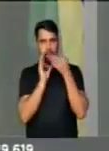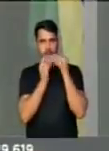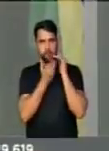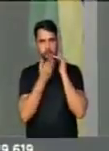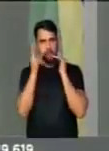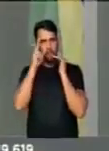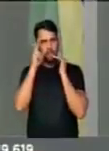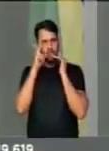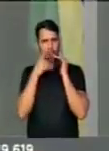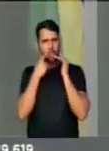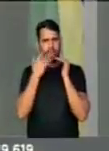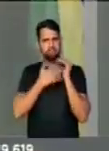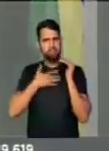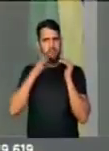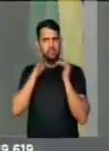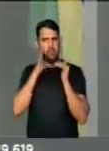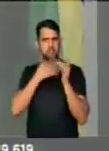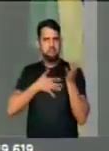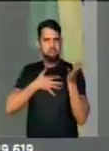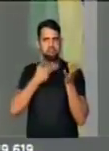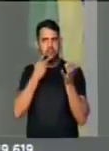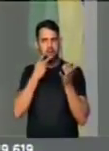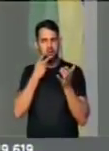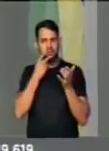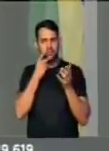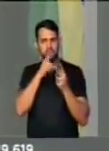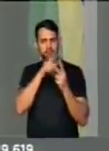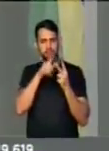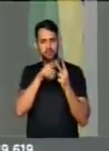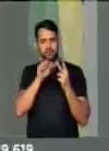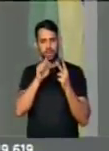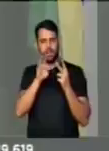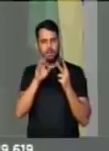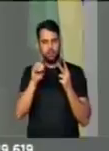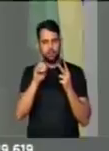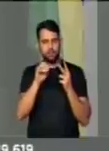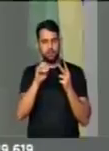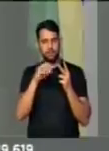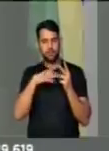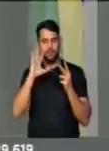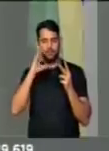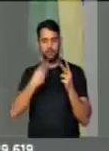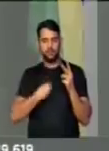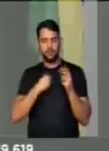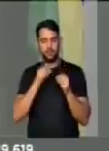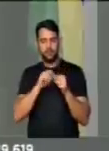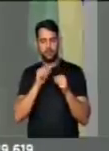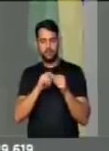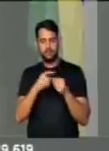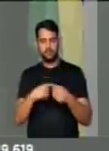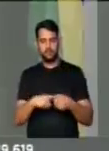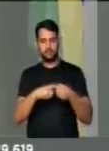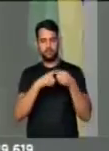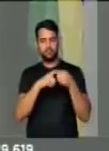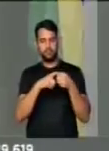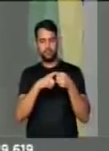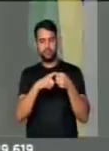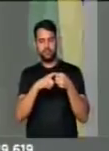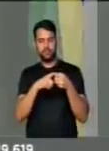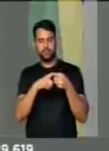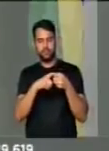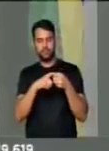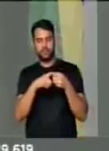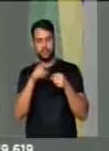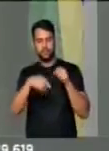história fantástica de 2 árabes que resolveram fazer uma parceria